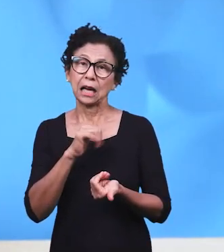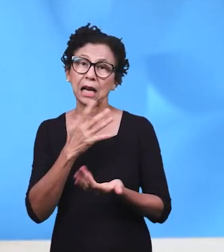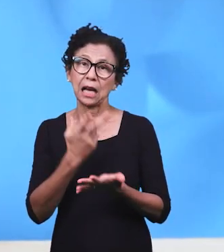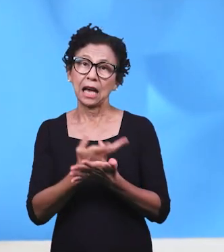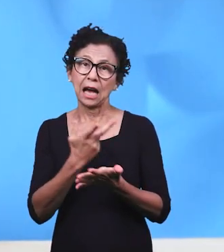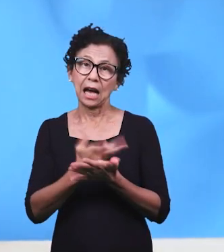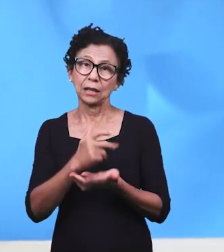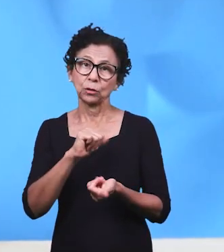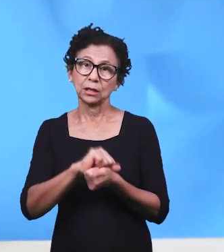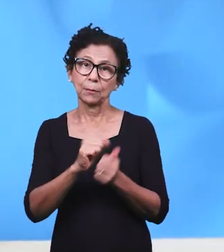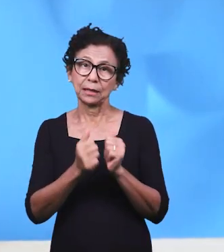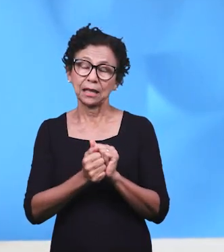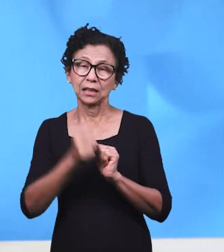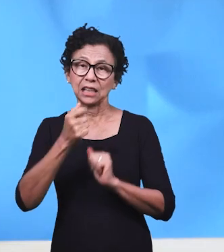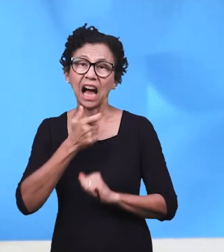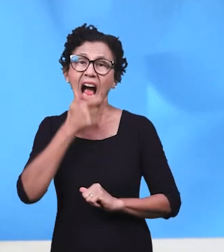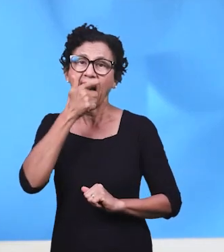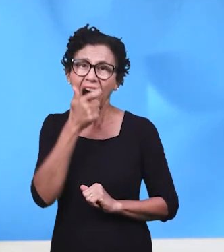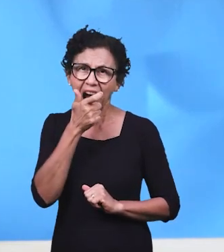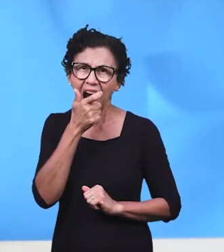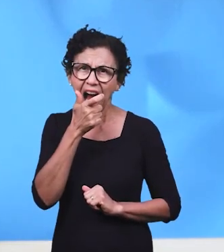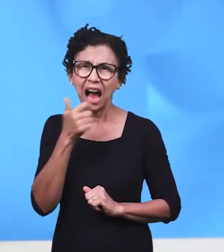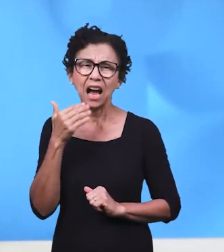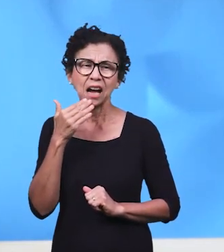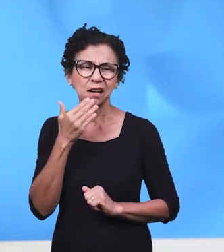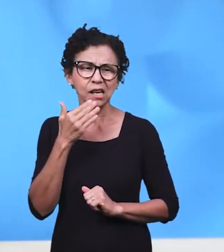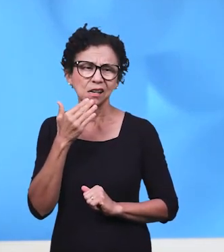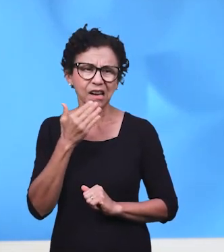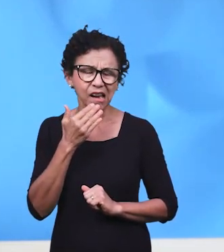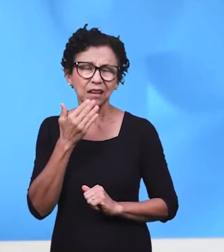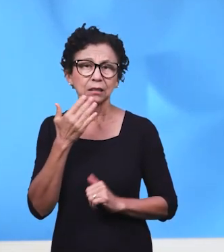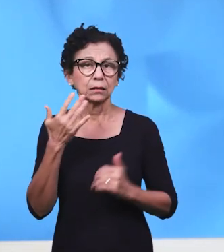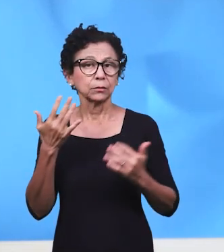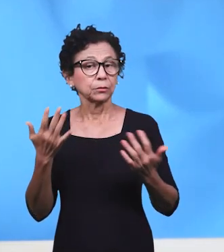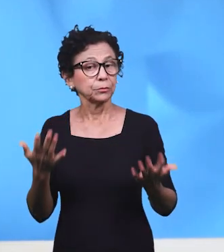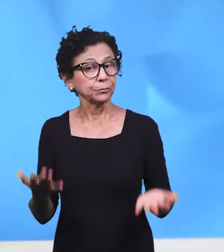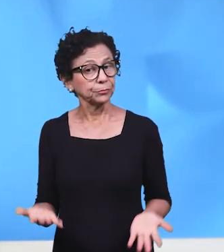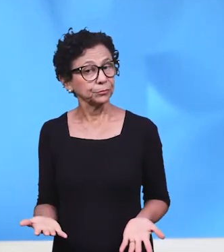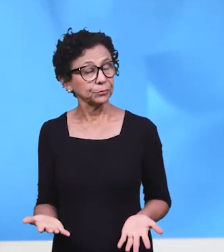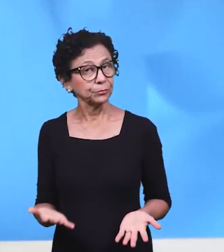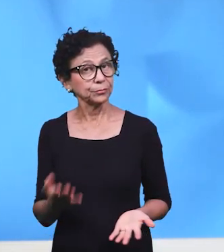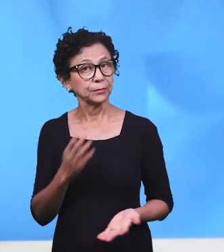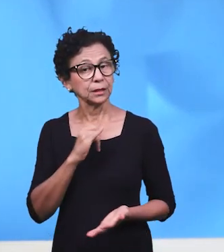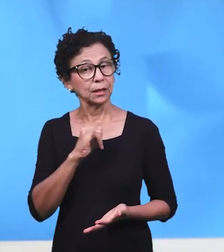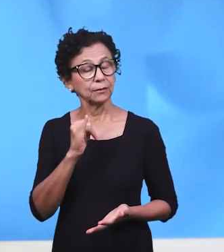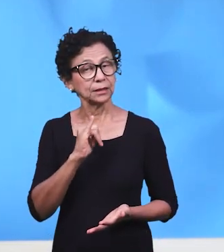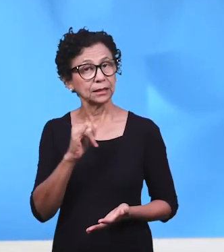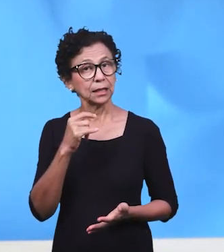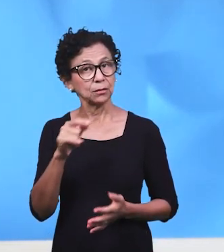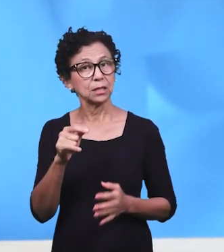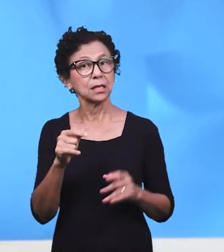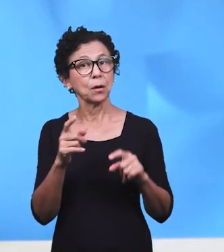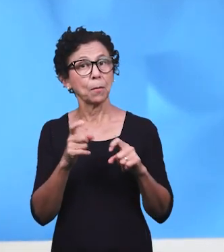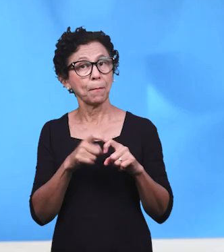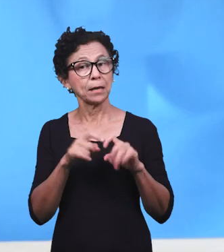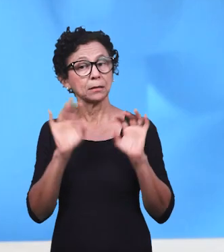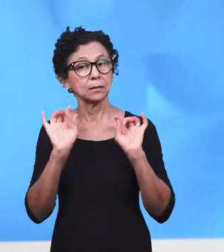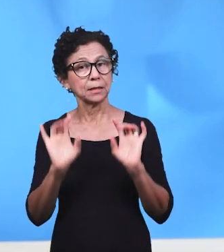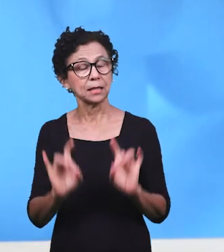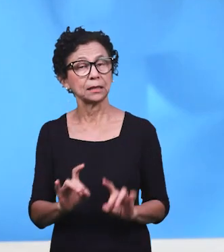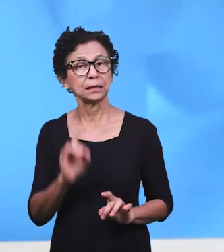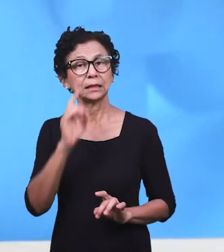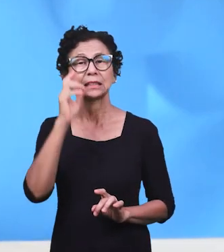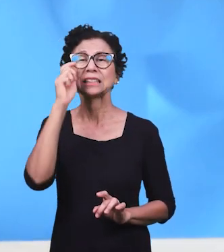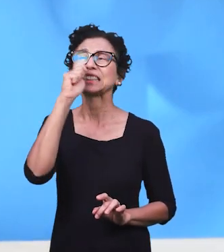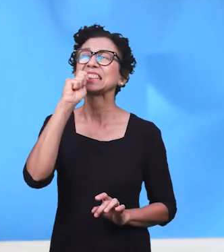o seu cirurgião dentista que ele vai te ajudar. Agora, esses problemas que vão se gerar, aí a gente precisa ter uma